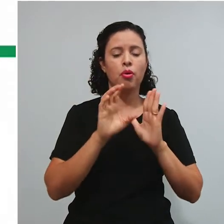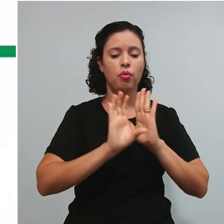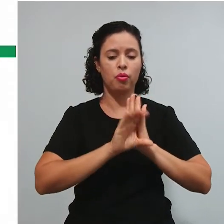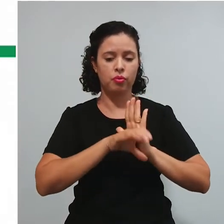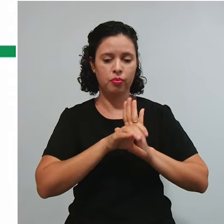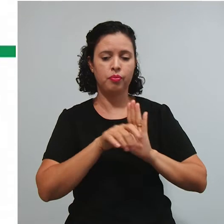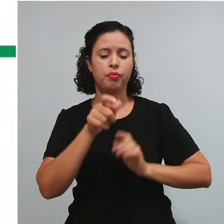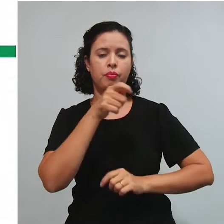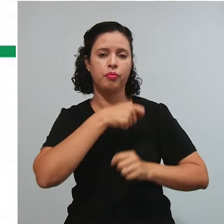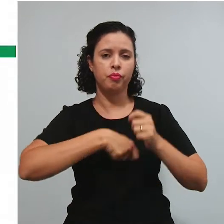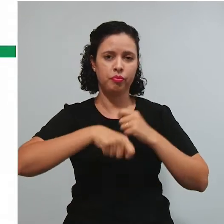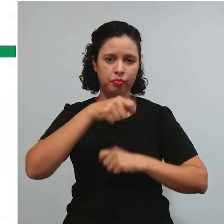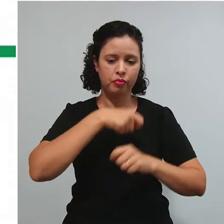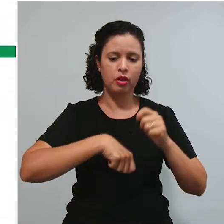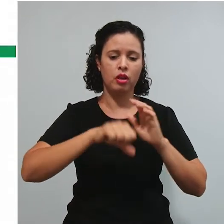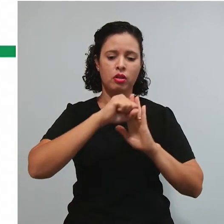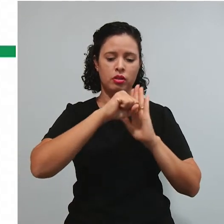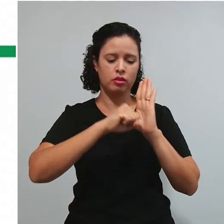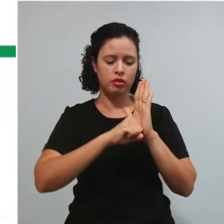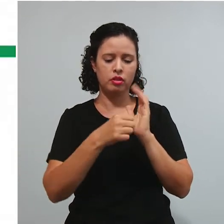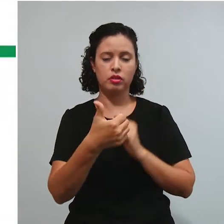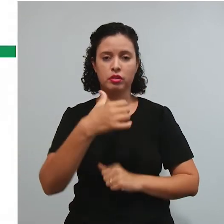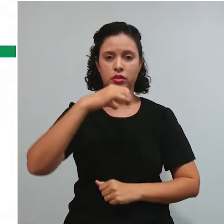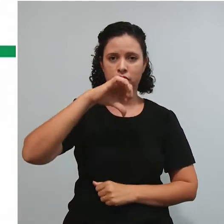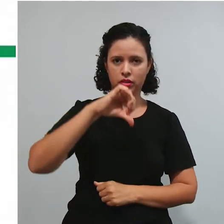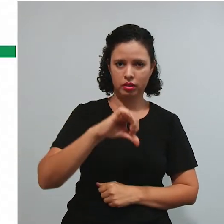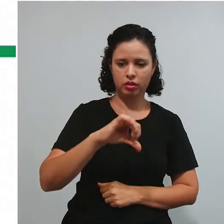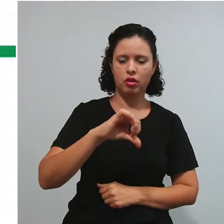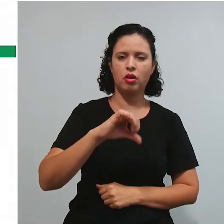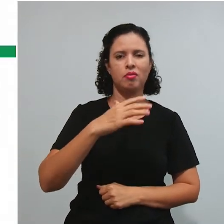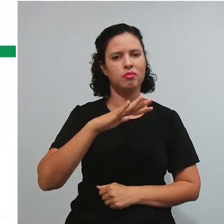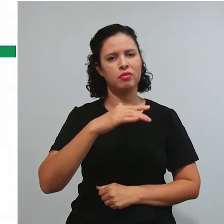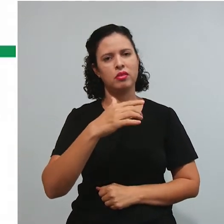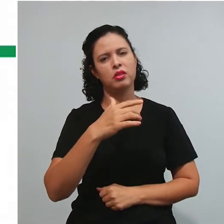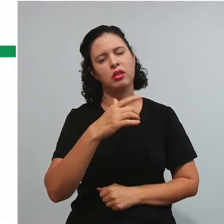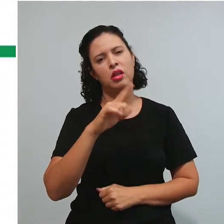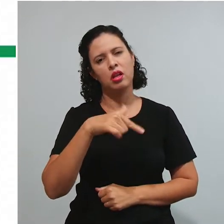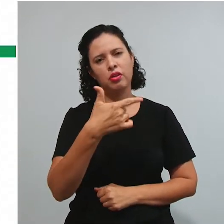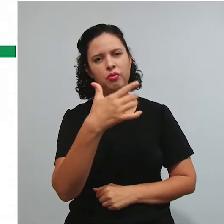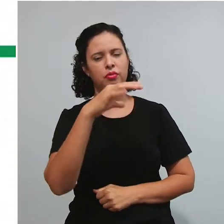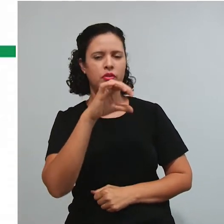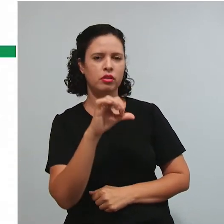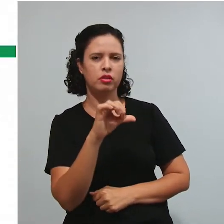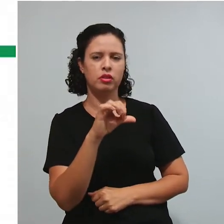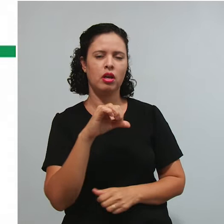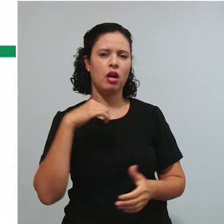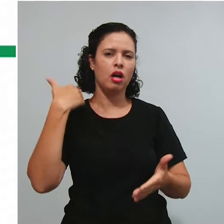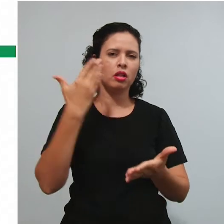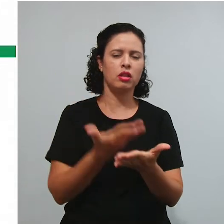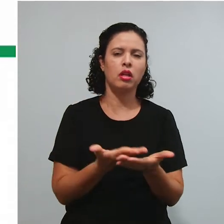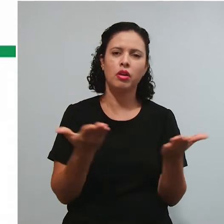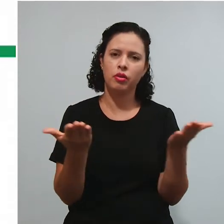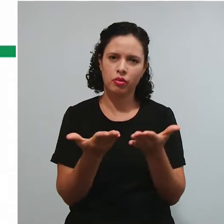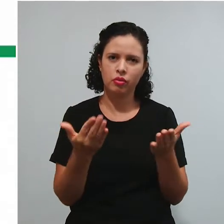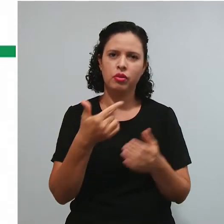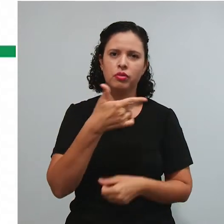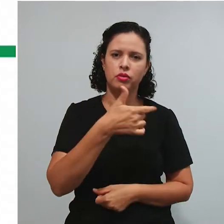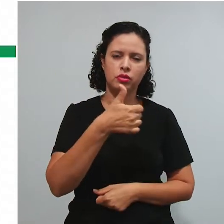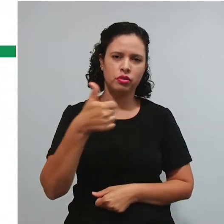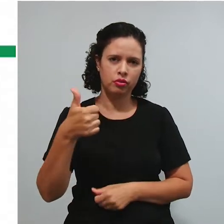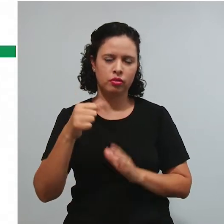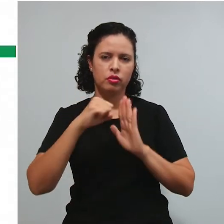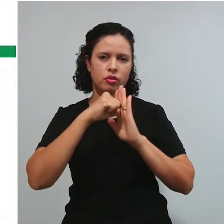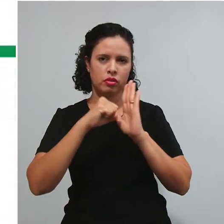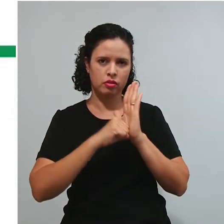conceito de administração do século XIX, o século XX, até o século XXI, que é onde a